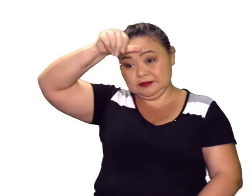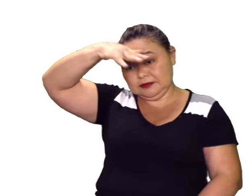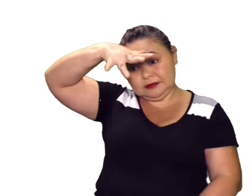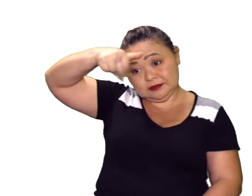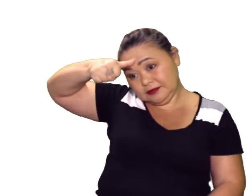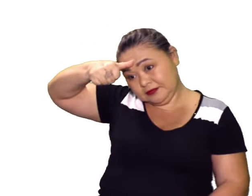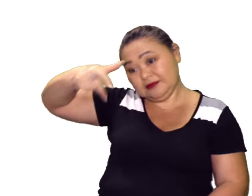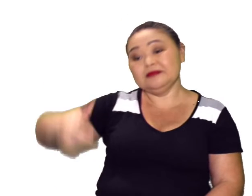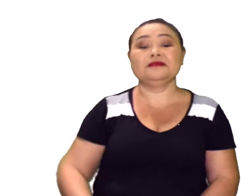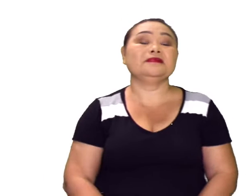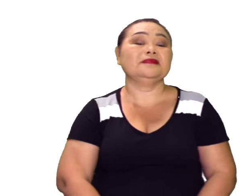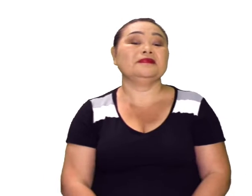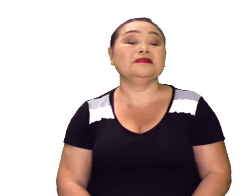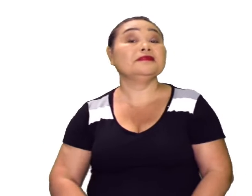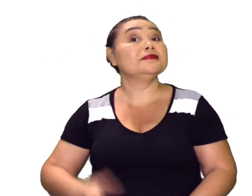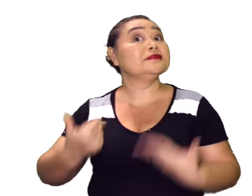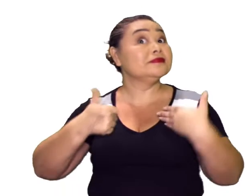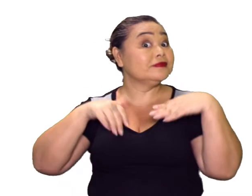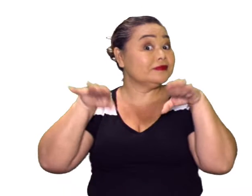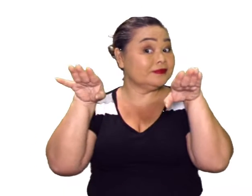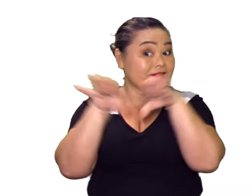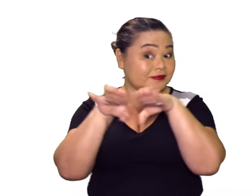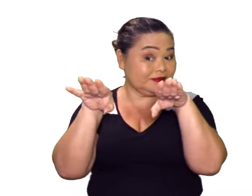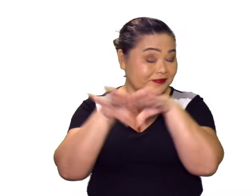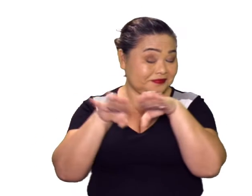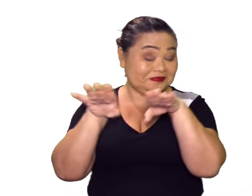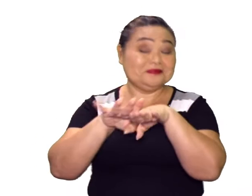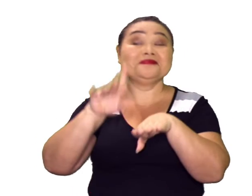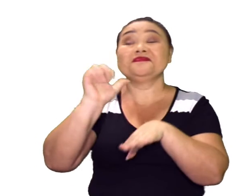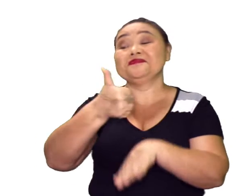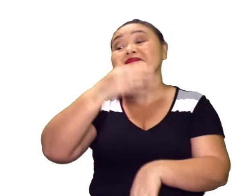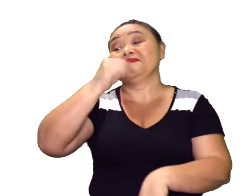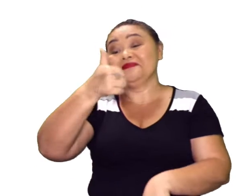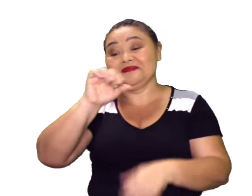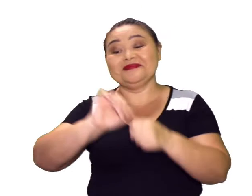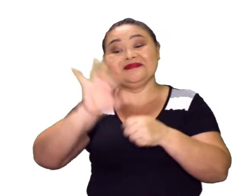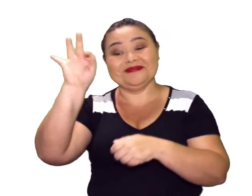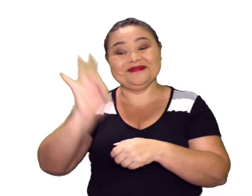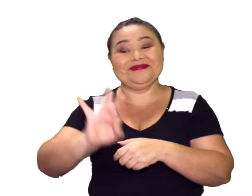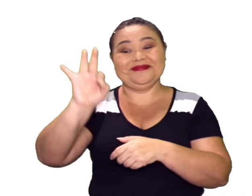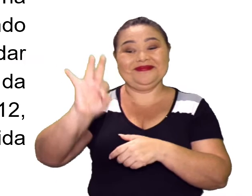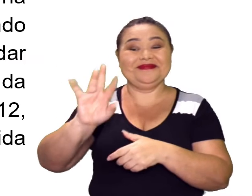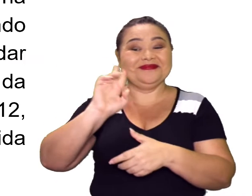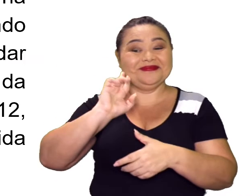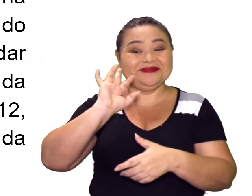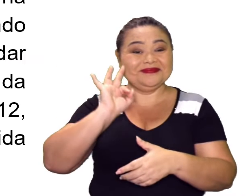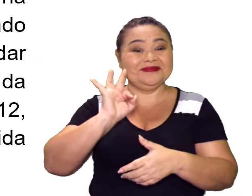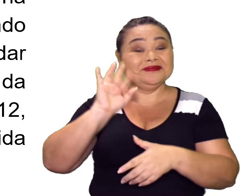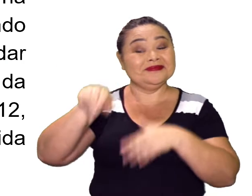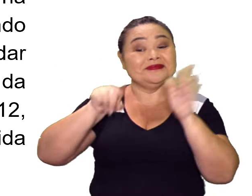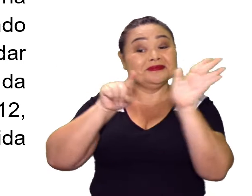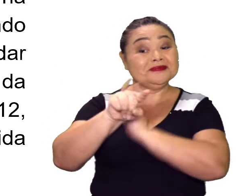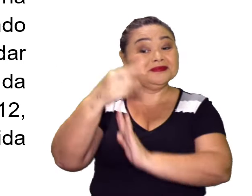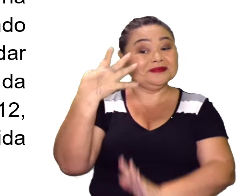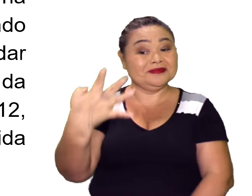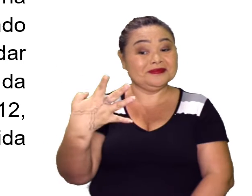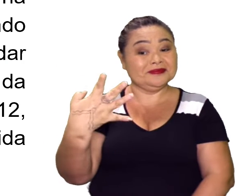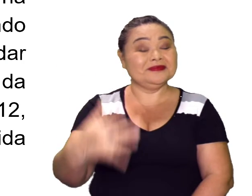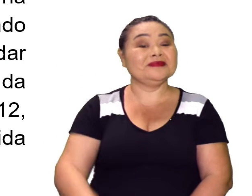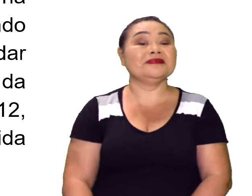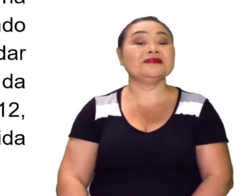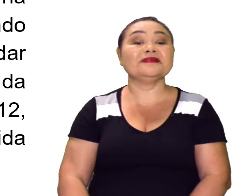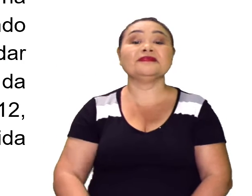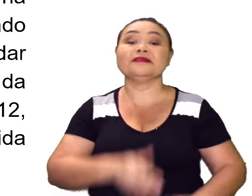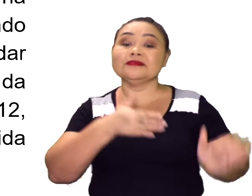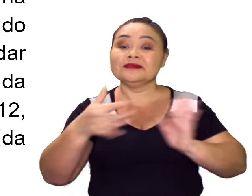do Amazonas. Também o aluno, essa aqui, 110% dos alunos acertaram essa questão. Vamos para 4. O ciclo